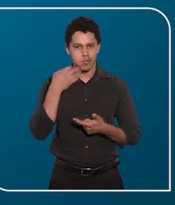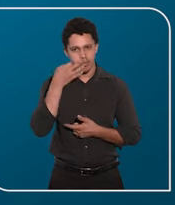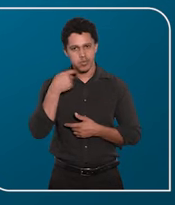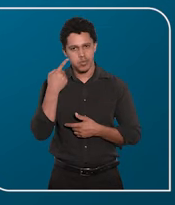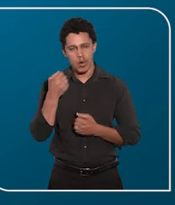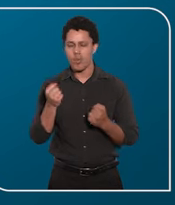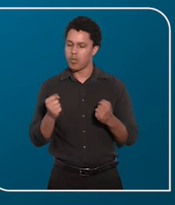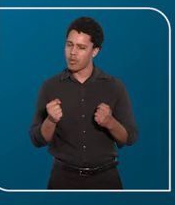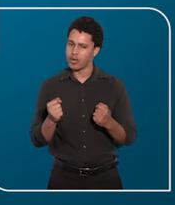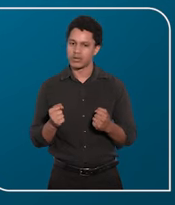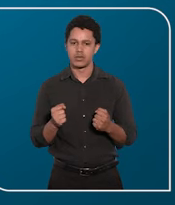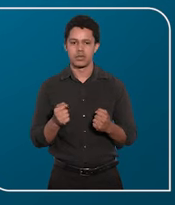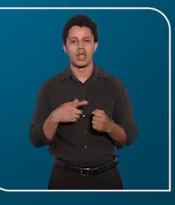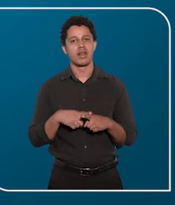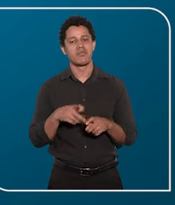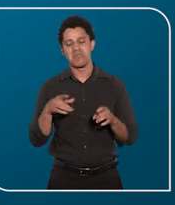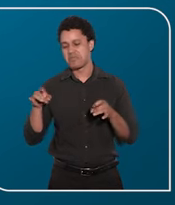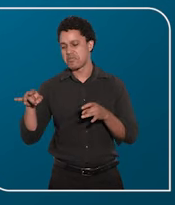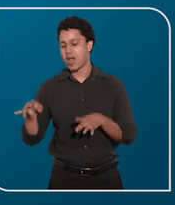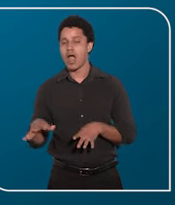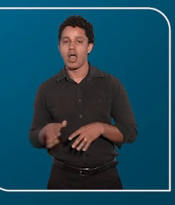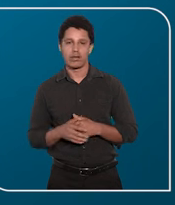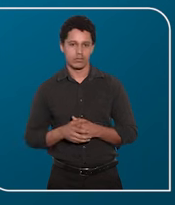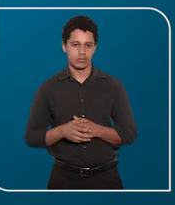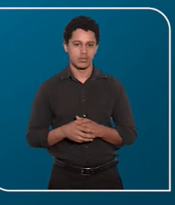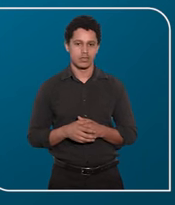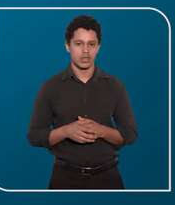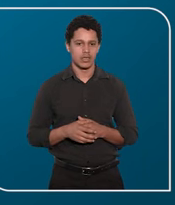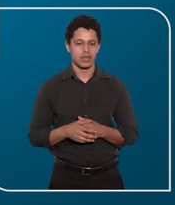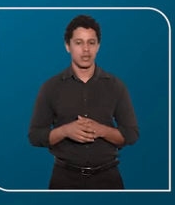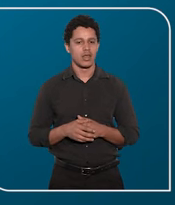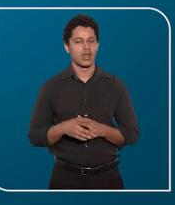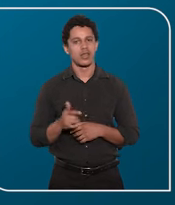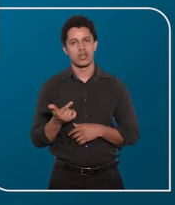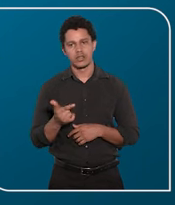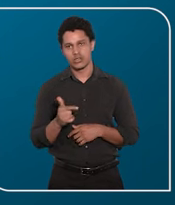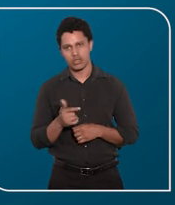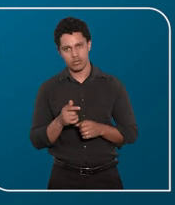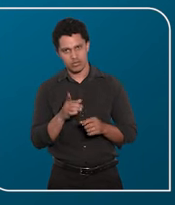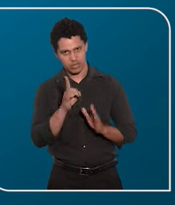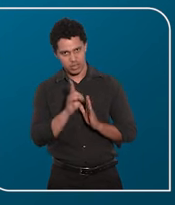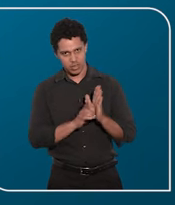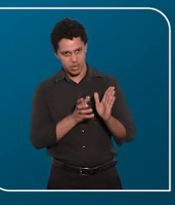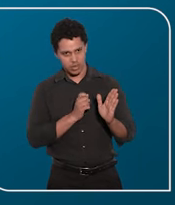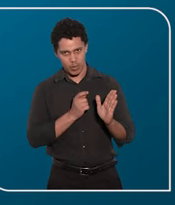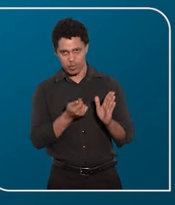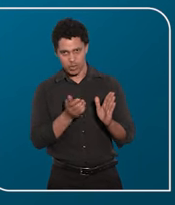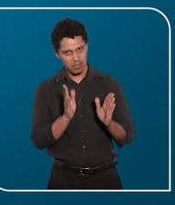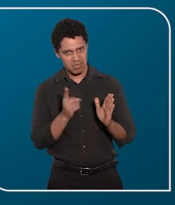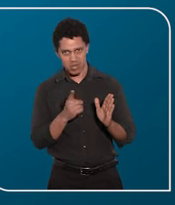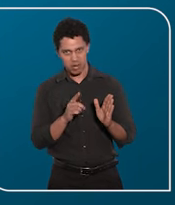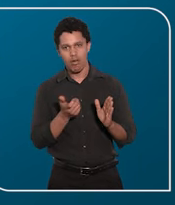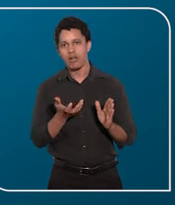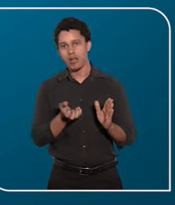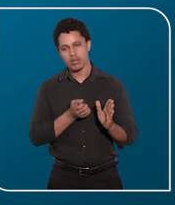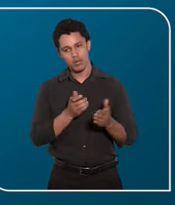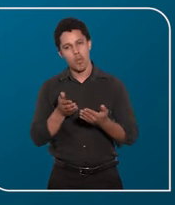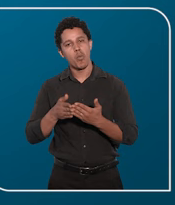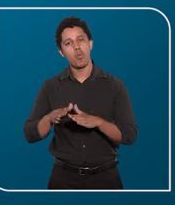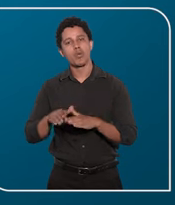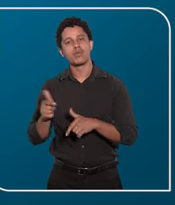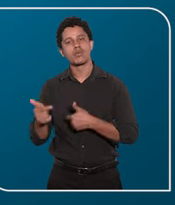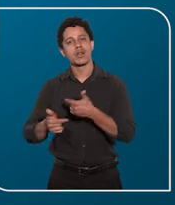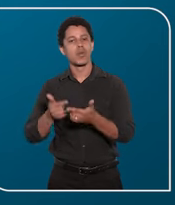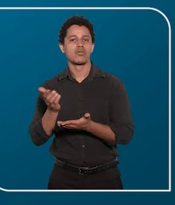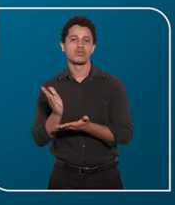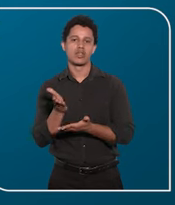Ele vai renunciar. A renúncia lhe tira o direito de receber honorários? Não, ele vai receber proporcionalmente ao trabalho desenvolvido.